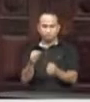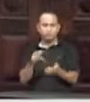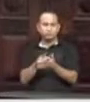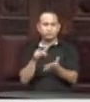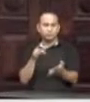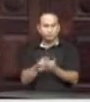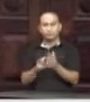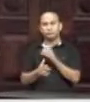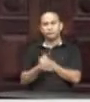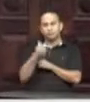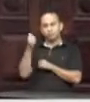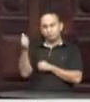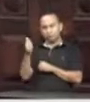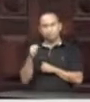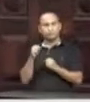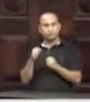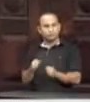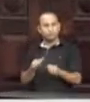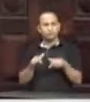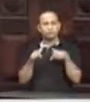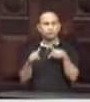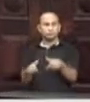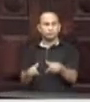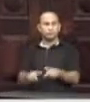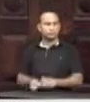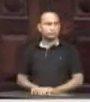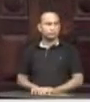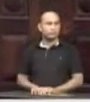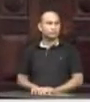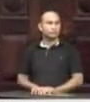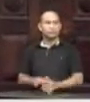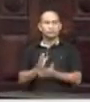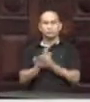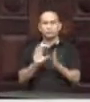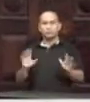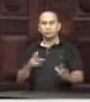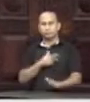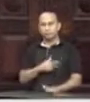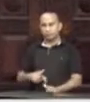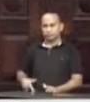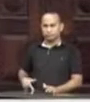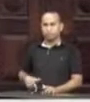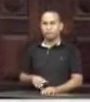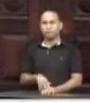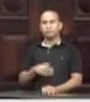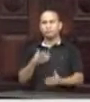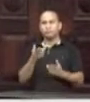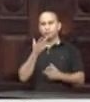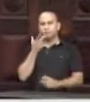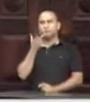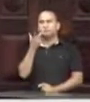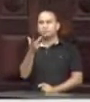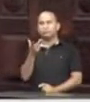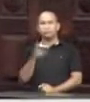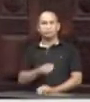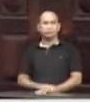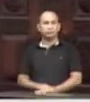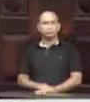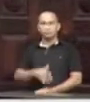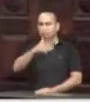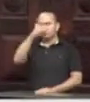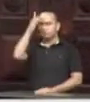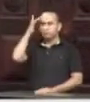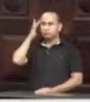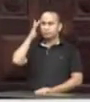realmente melhorar a condição desses profissionais. Para concluir, por favor. Para terminar, senhor presidente, eu queria saudar o pessoal